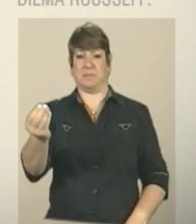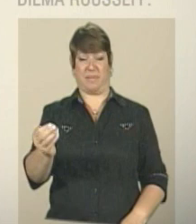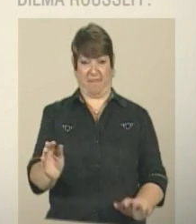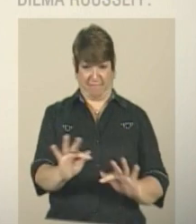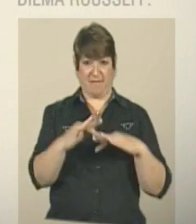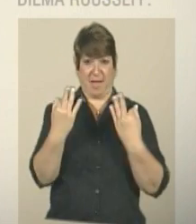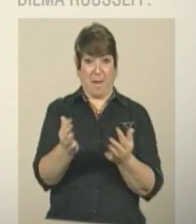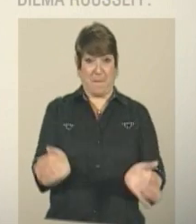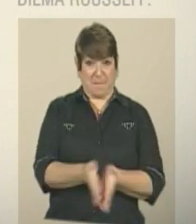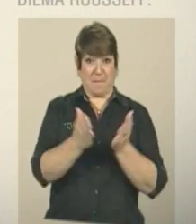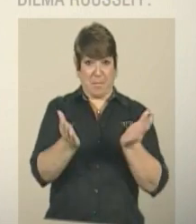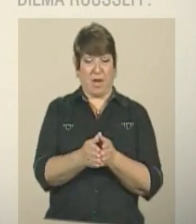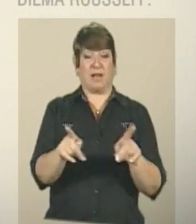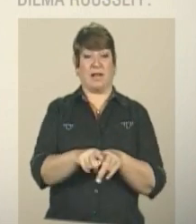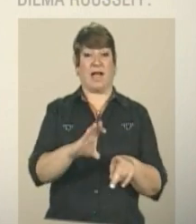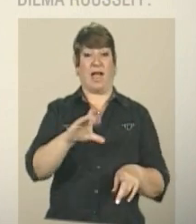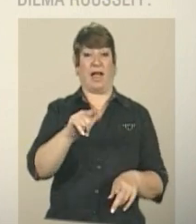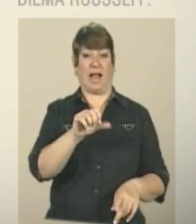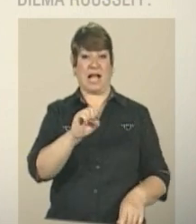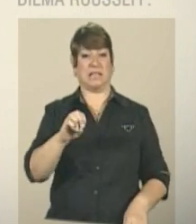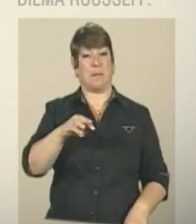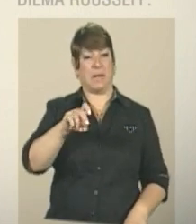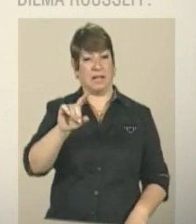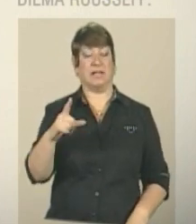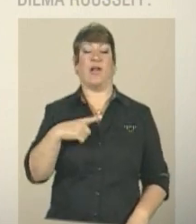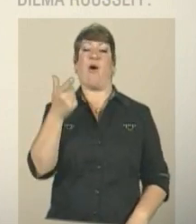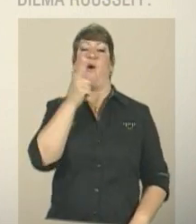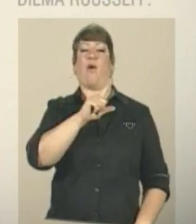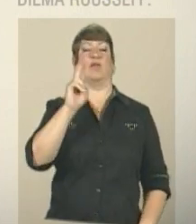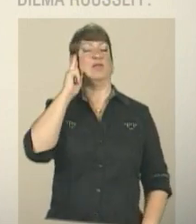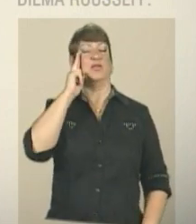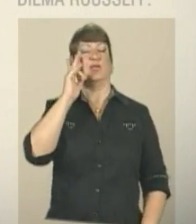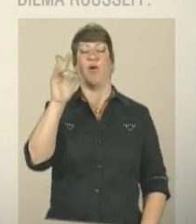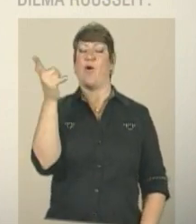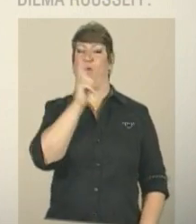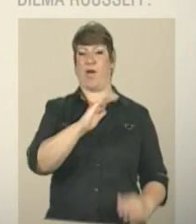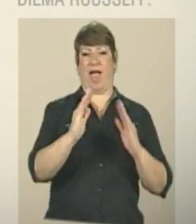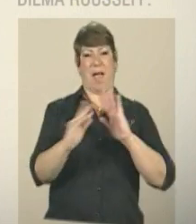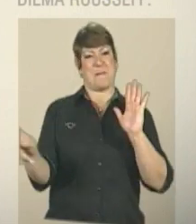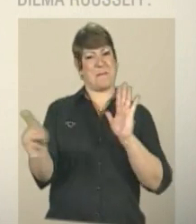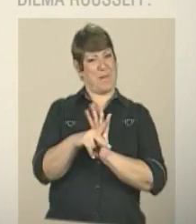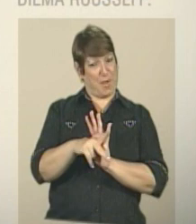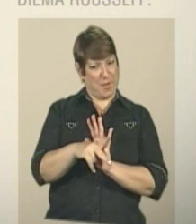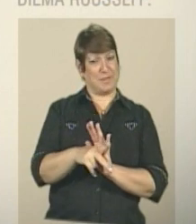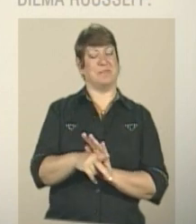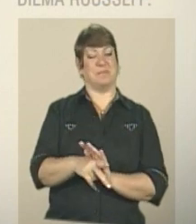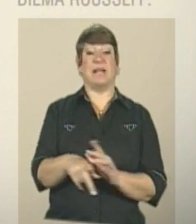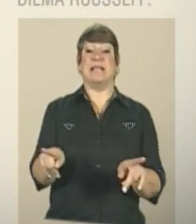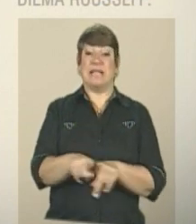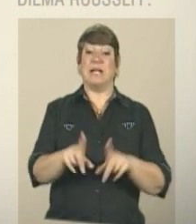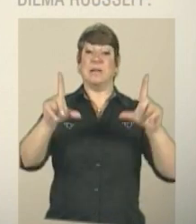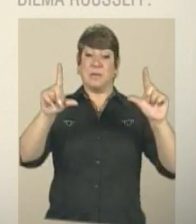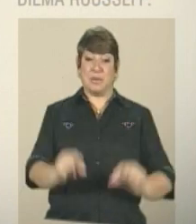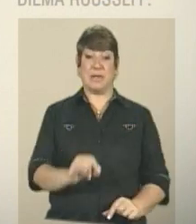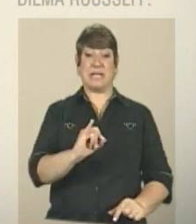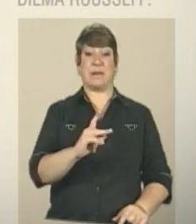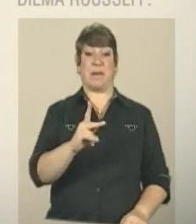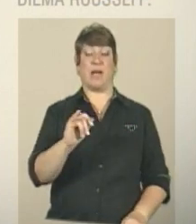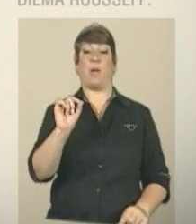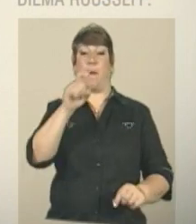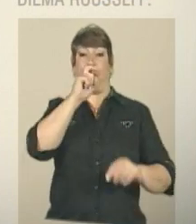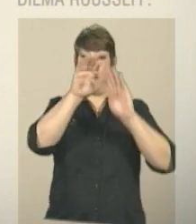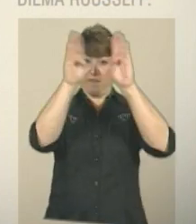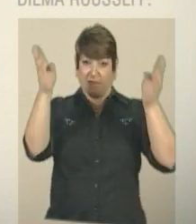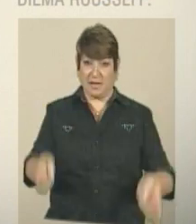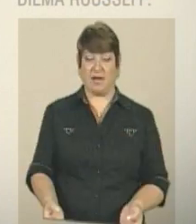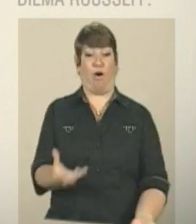pobres e de classe média, realizando o sonho da casa própria. Reduzimos também o IPI sobre geladeiras,